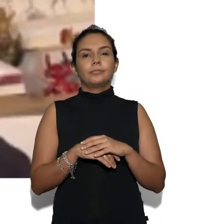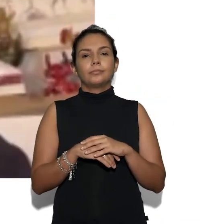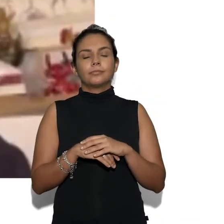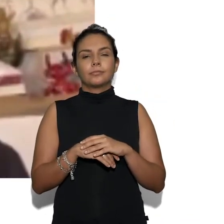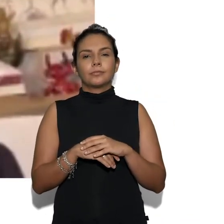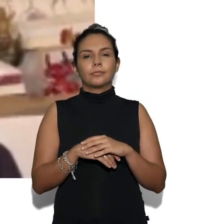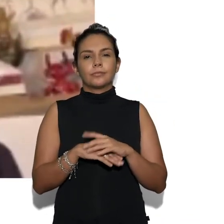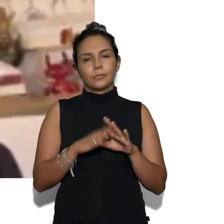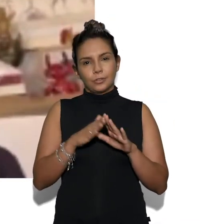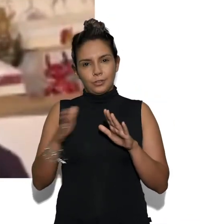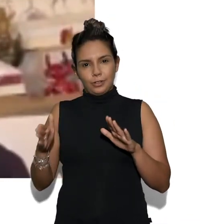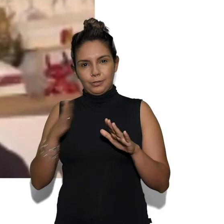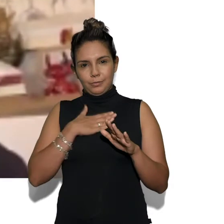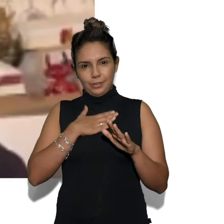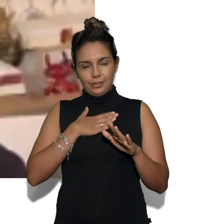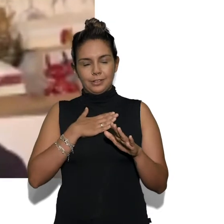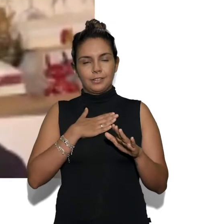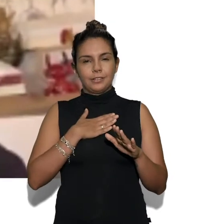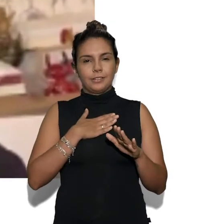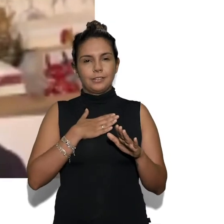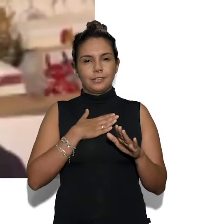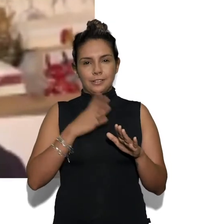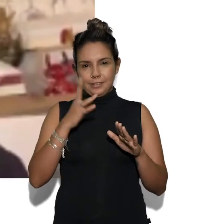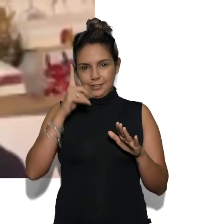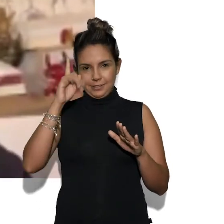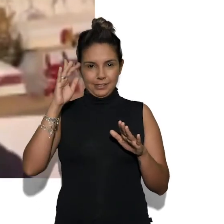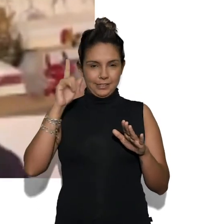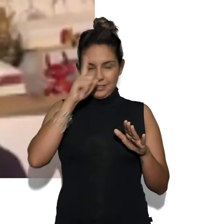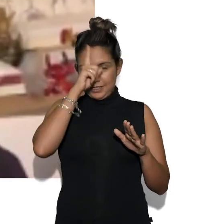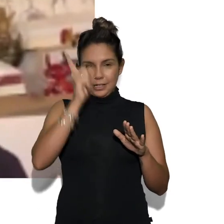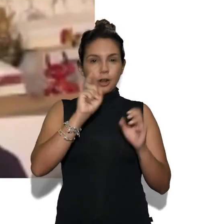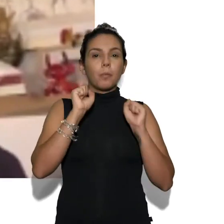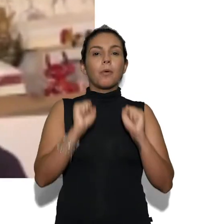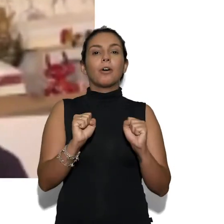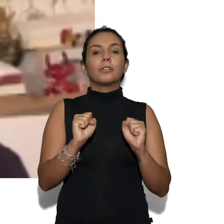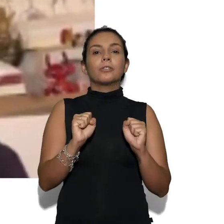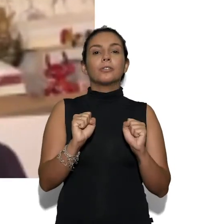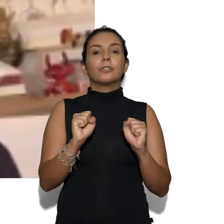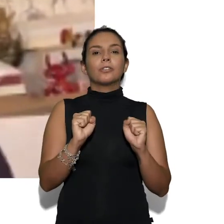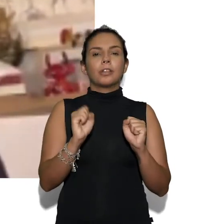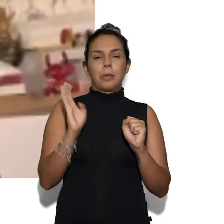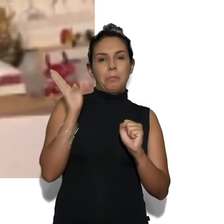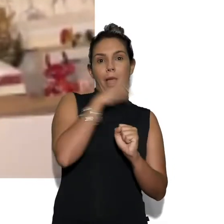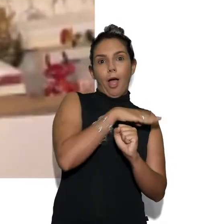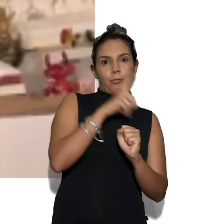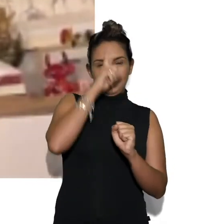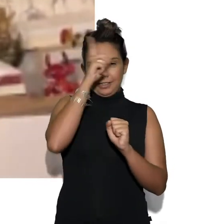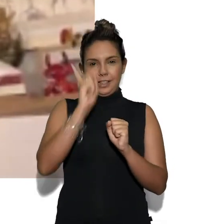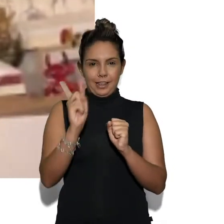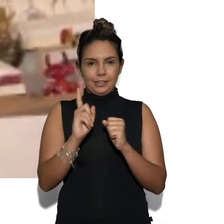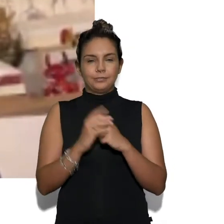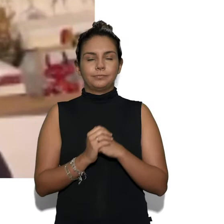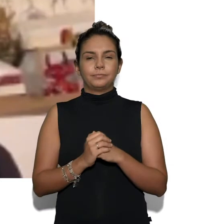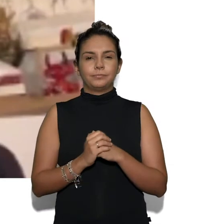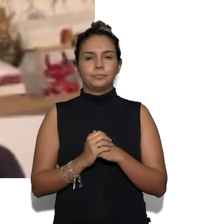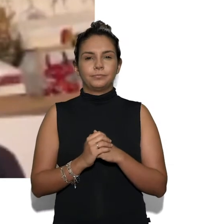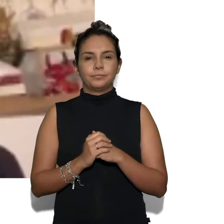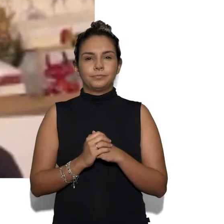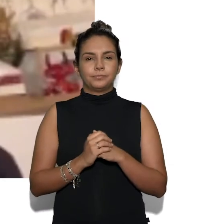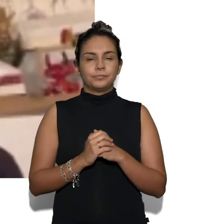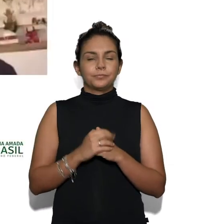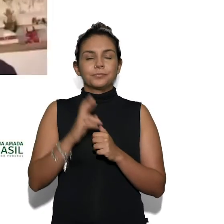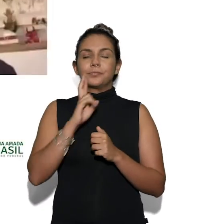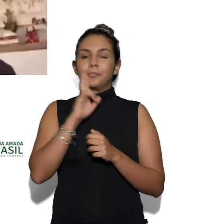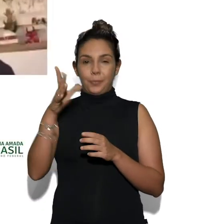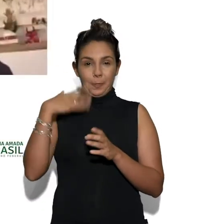dispor do lado benigno das ideias, não posso dispor do lado maligno das ideias. Eu gostei tanto dessa